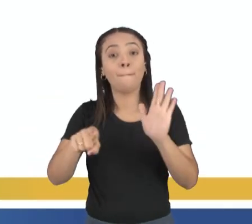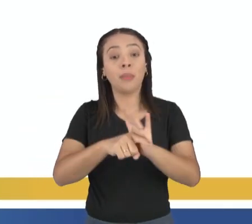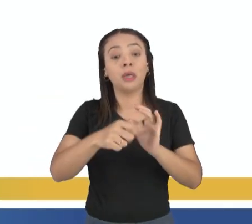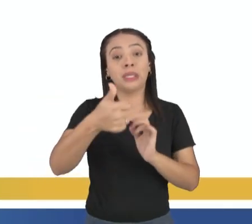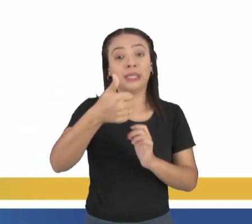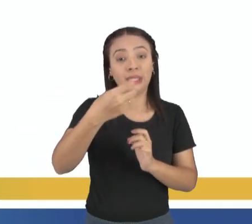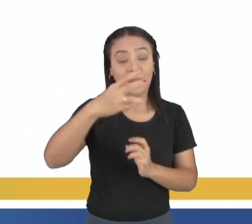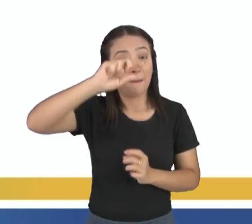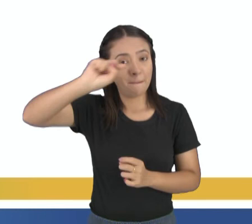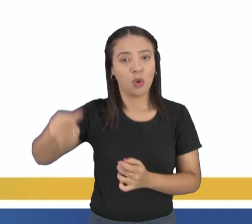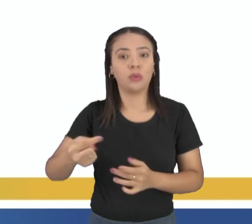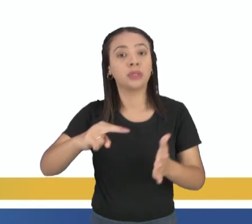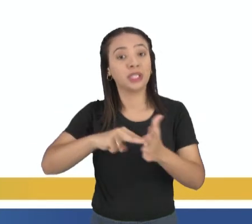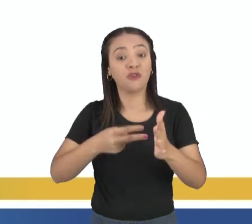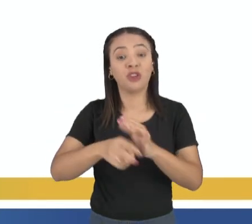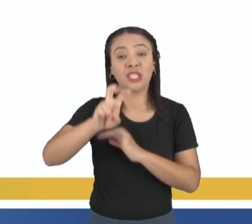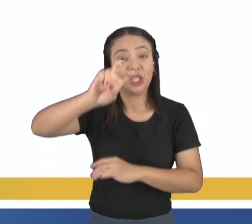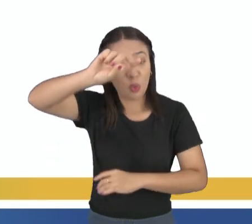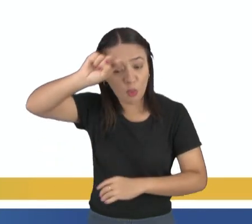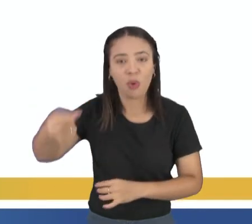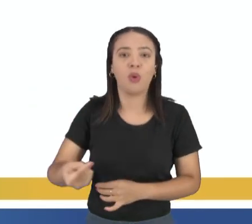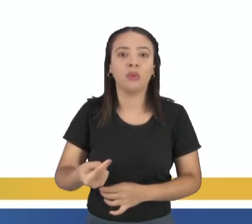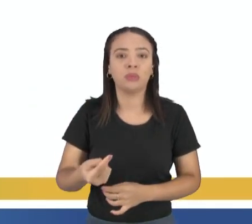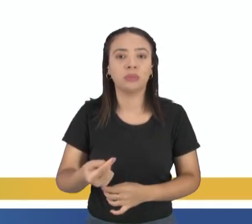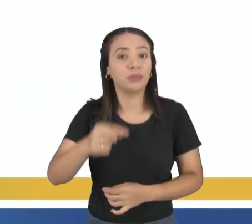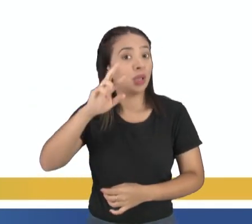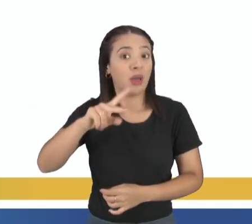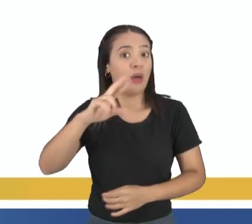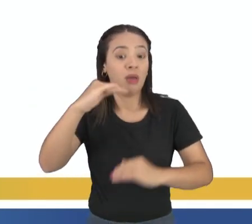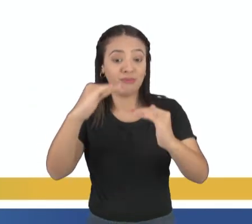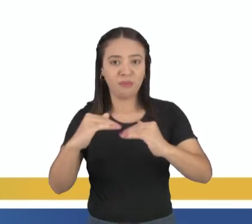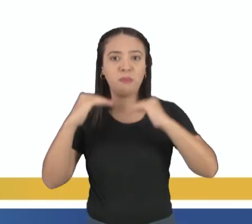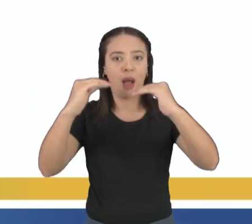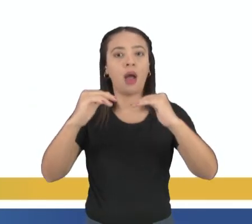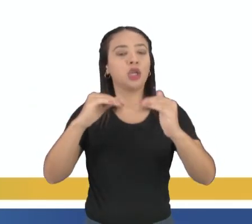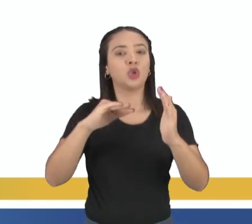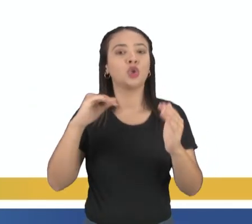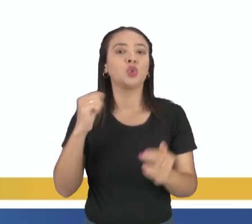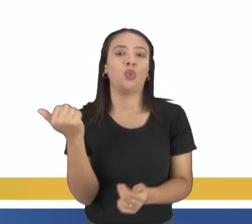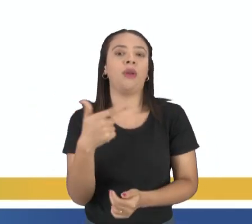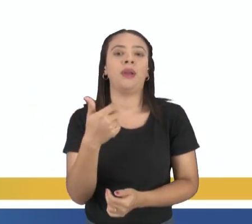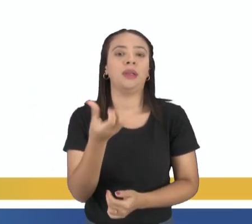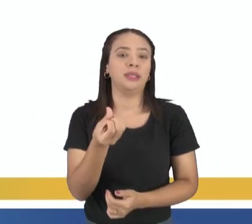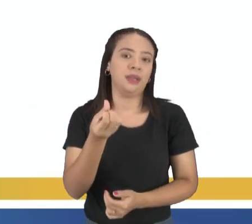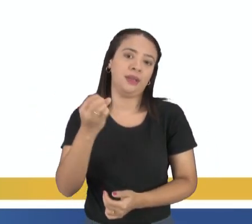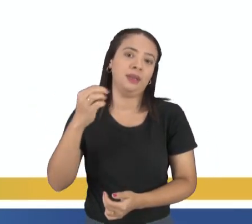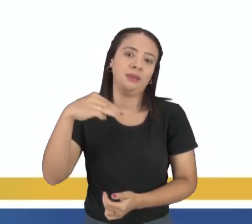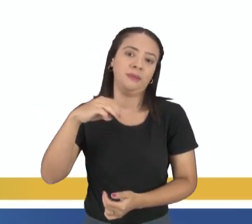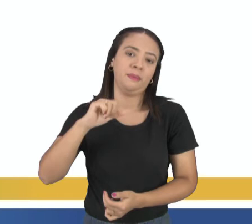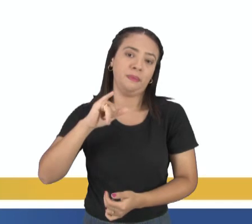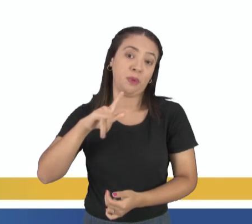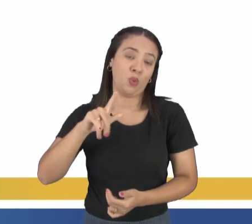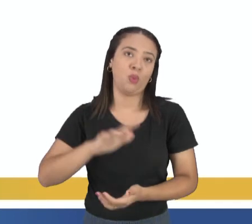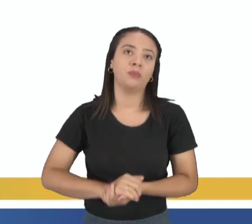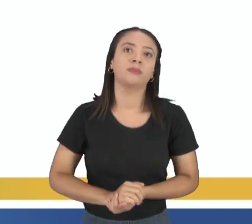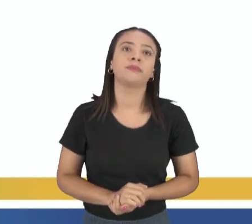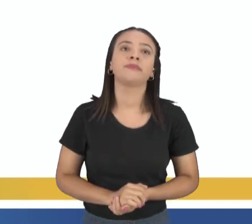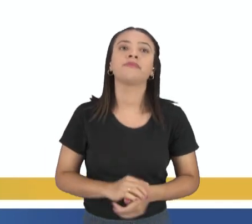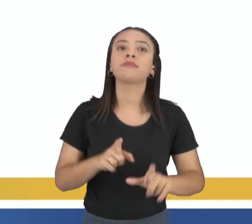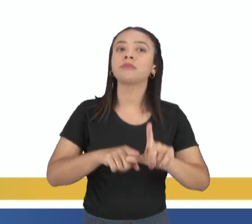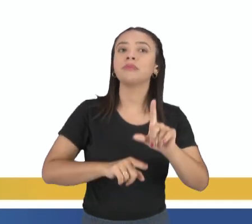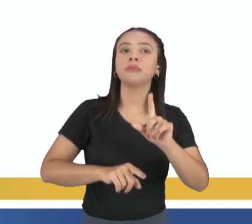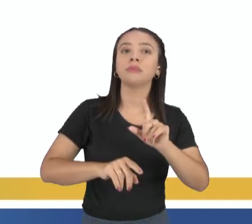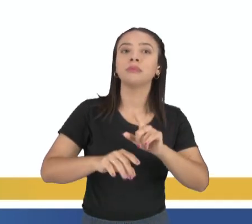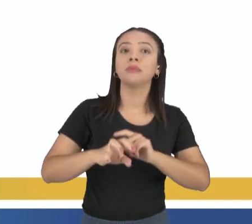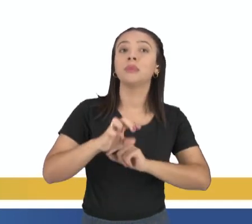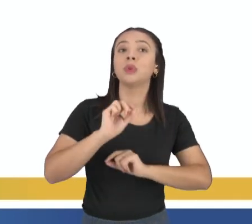dá 5 mil. Não foi superior a 6 mil. Então está correto, está incorreta a letra B. Ok? A letra